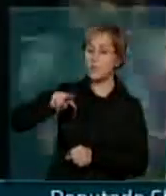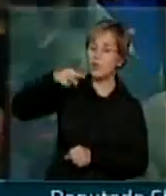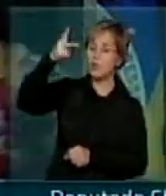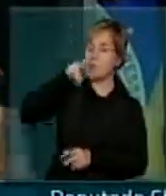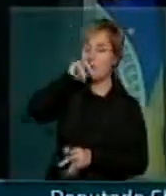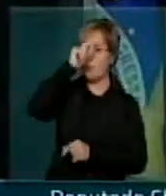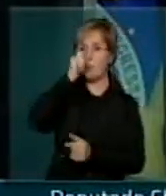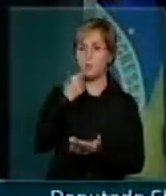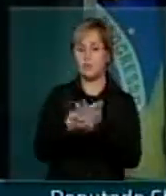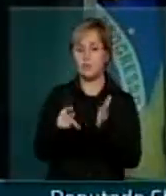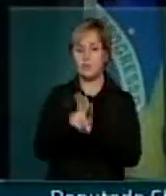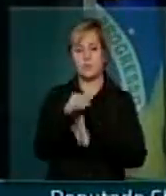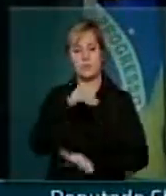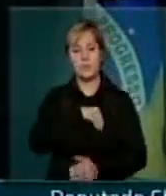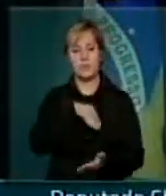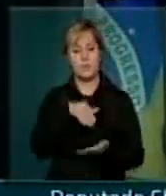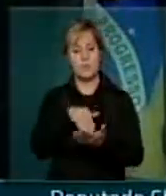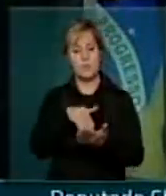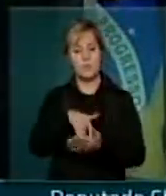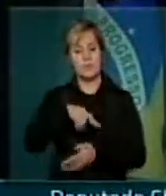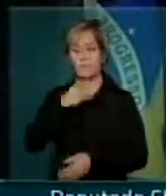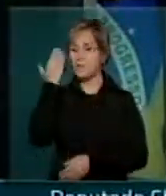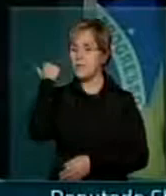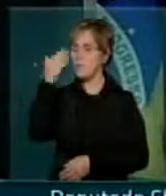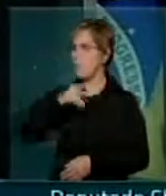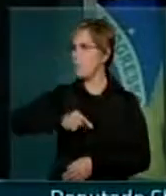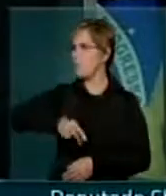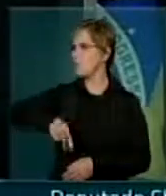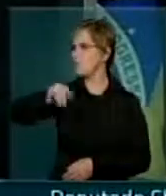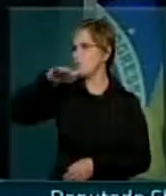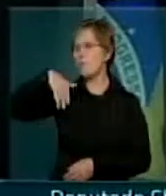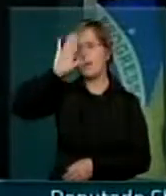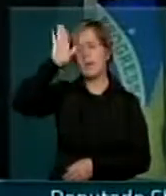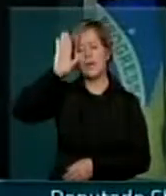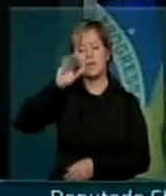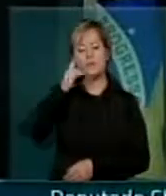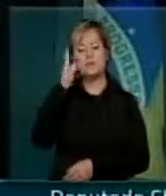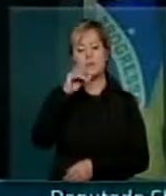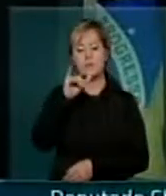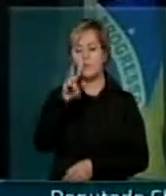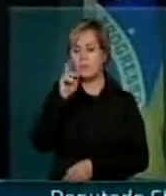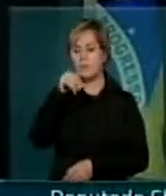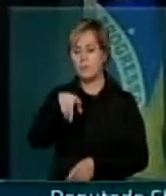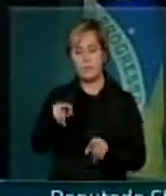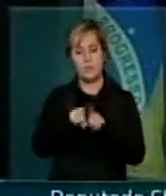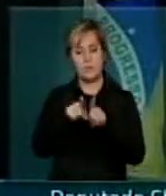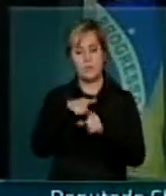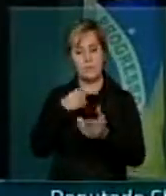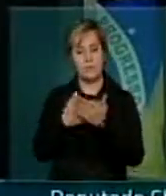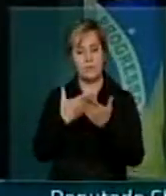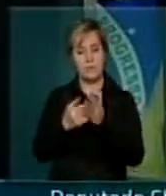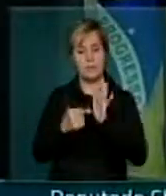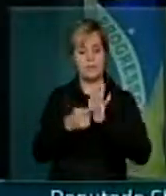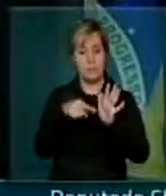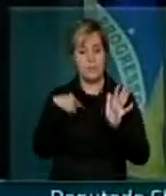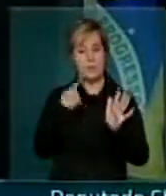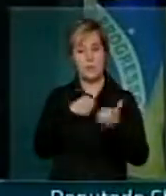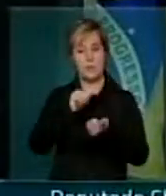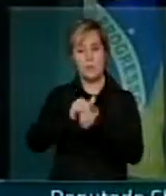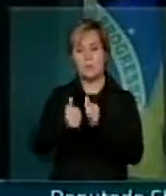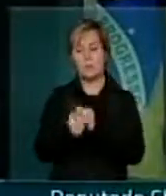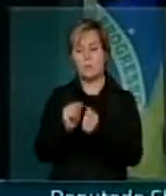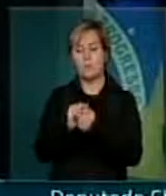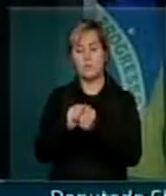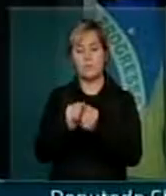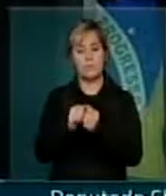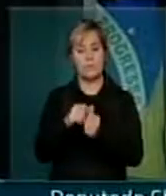salário mínimo, que já foi muito mais alto. O deputado Ivan trouxe aqui um estudo também, que merece a nossa análise, mesmo depois